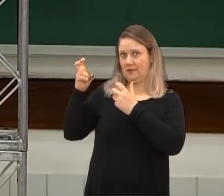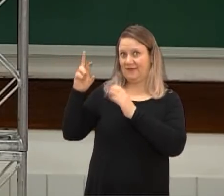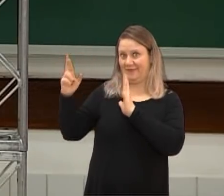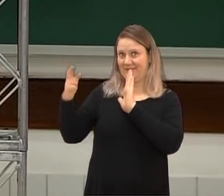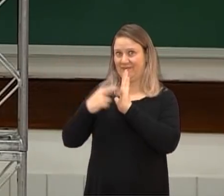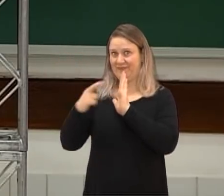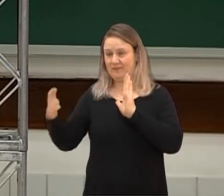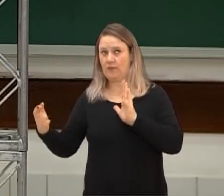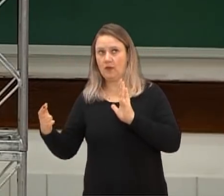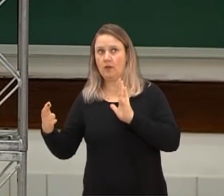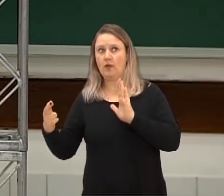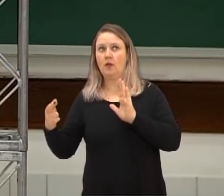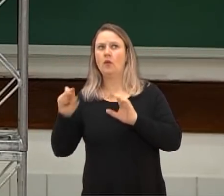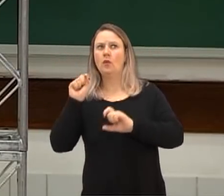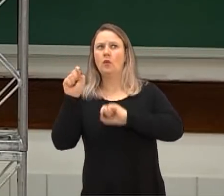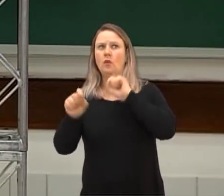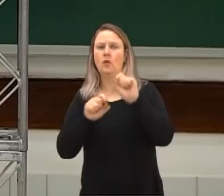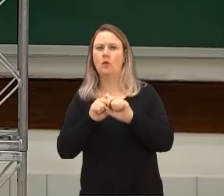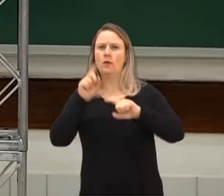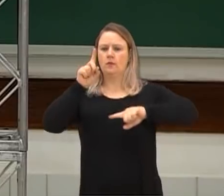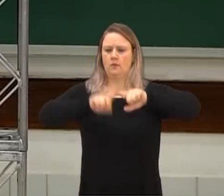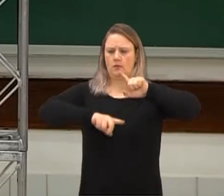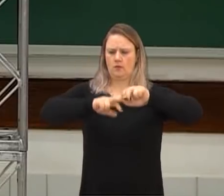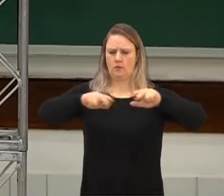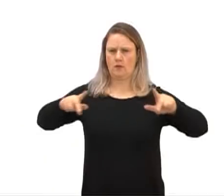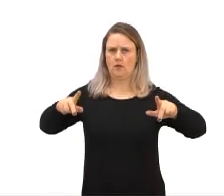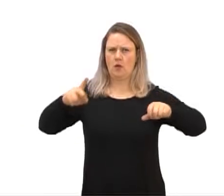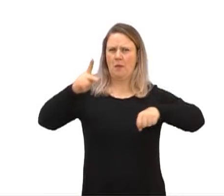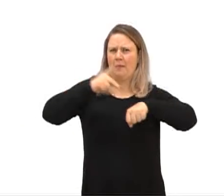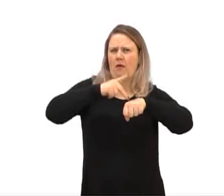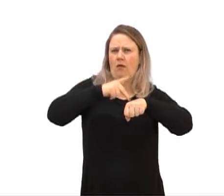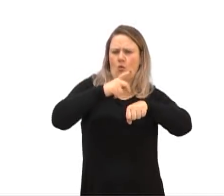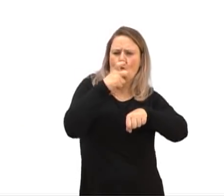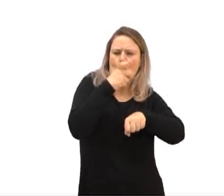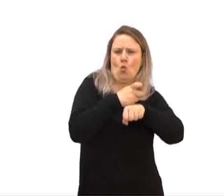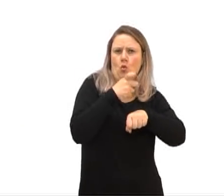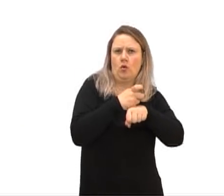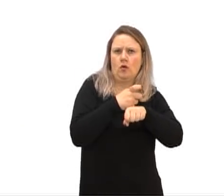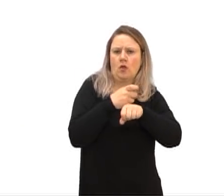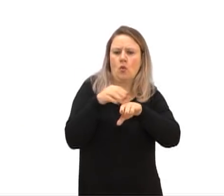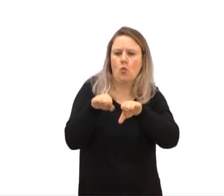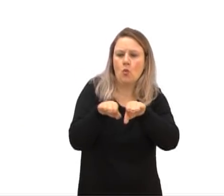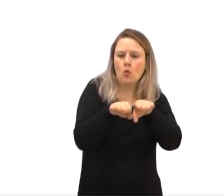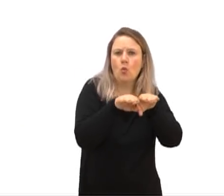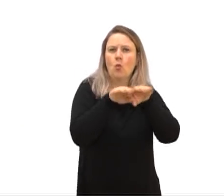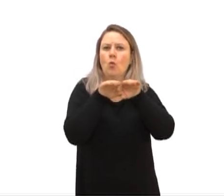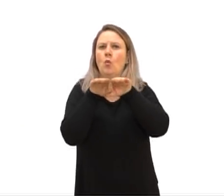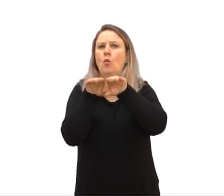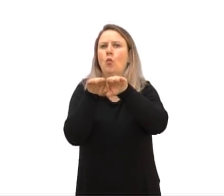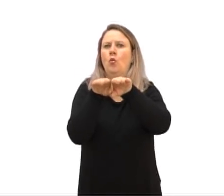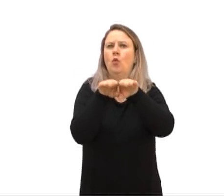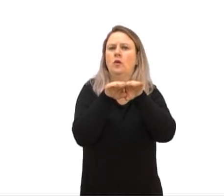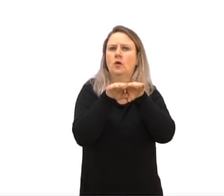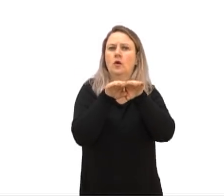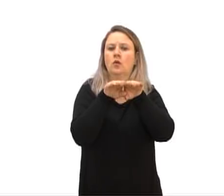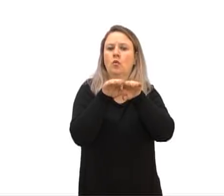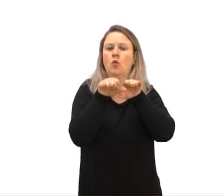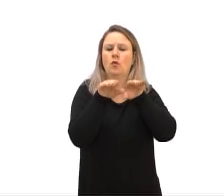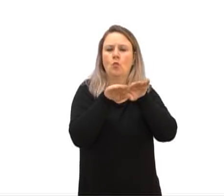placas tectônicas são materiais rochosos que flutuam sobre o manto e se